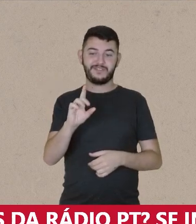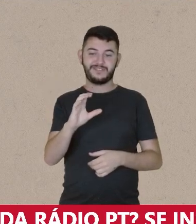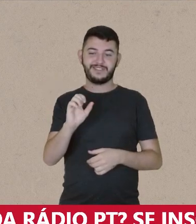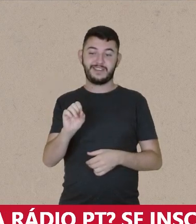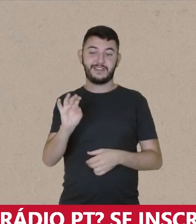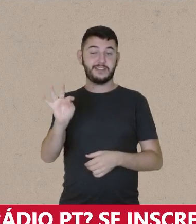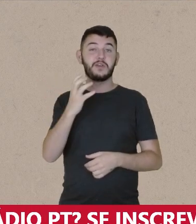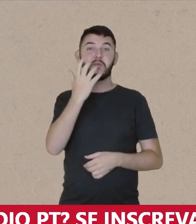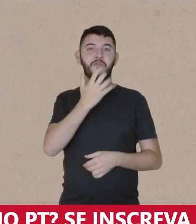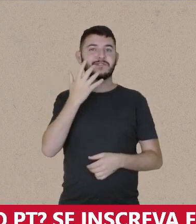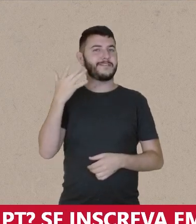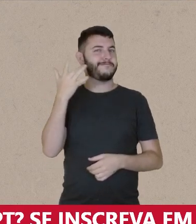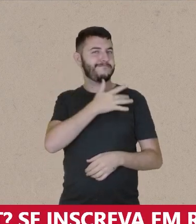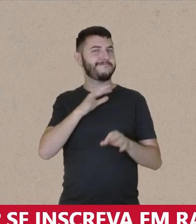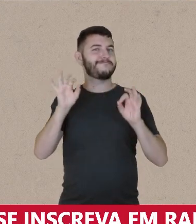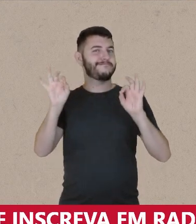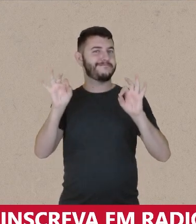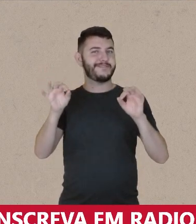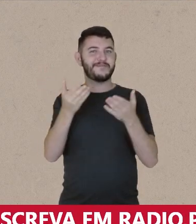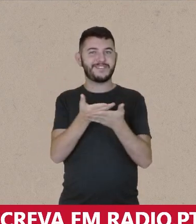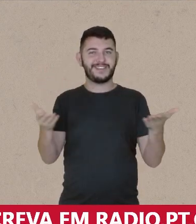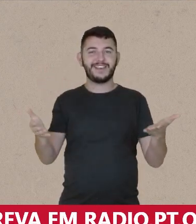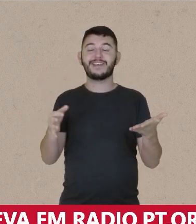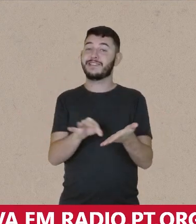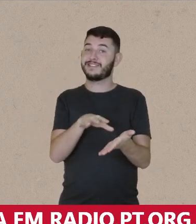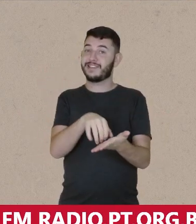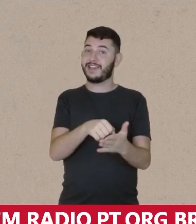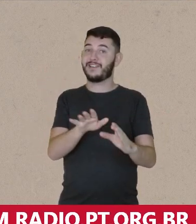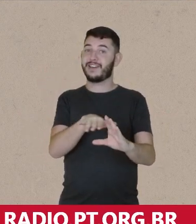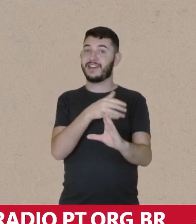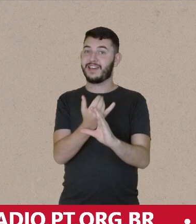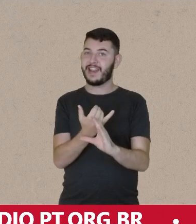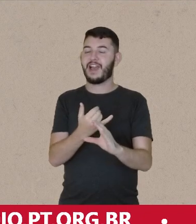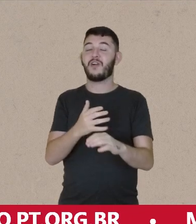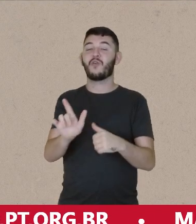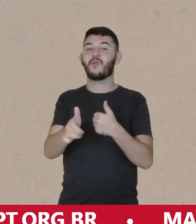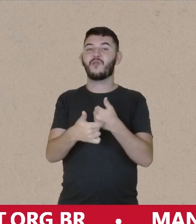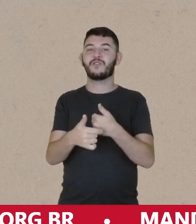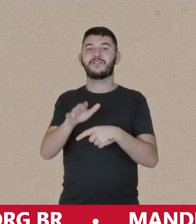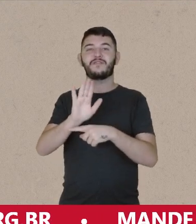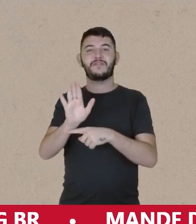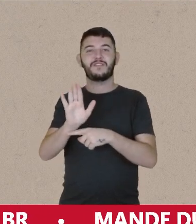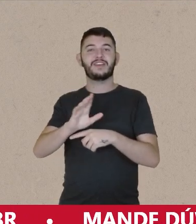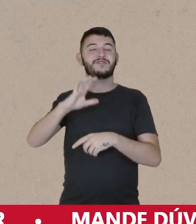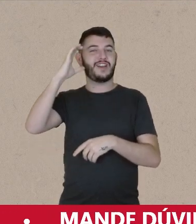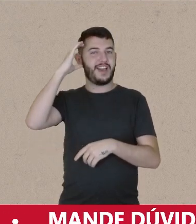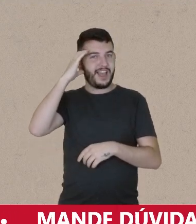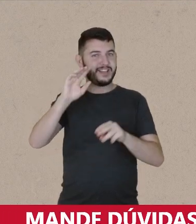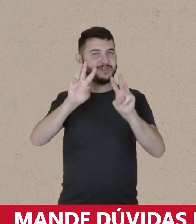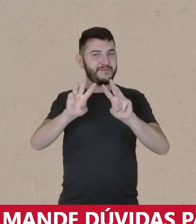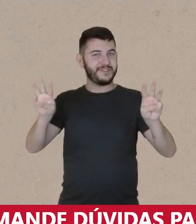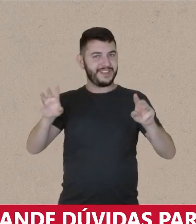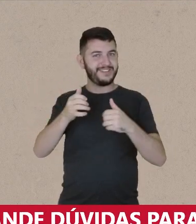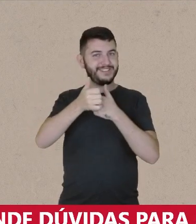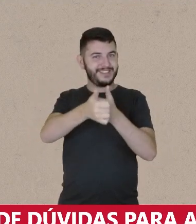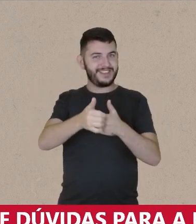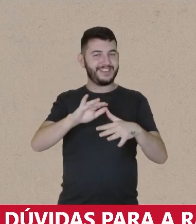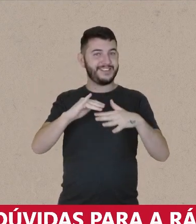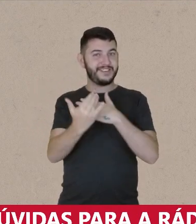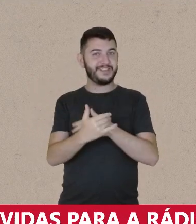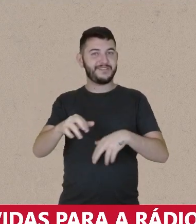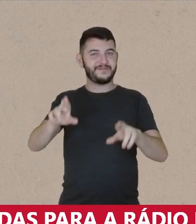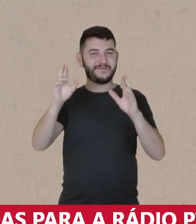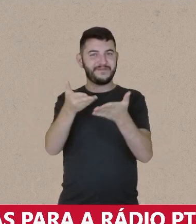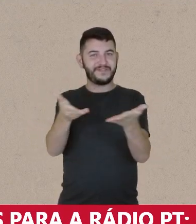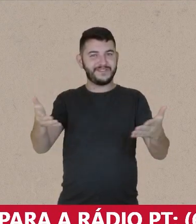música boa. Se inscreva no canal, curta os nossos vídeos, acompanhe a rádio, o portal, siga as nossas redes sociais. Eu espero